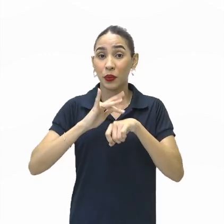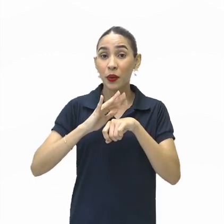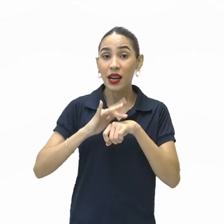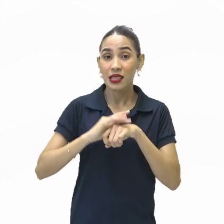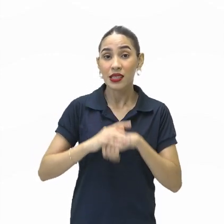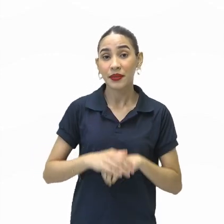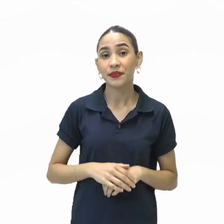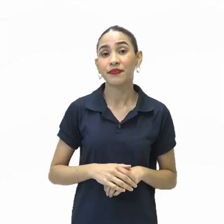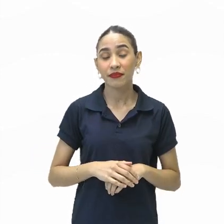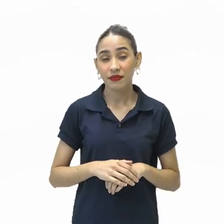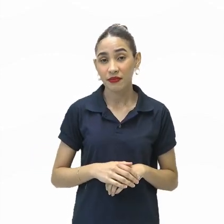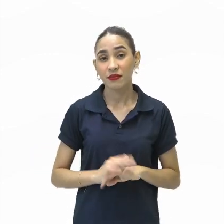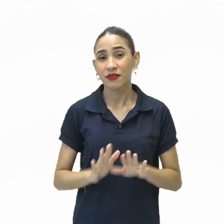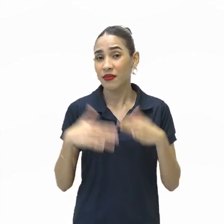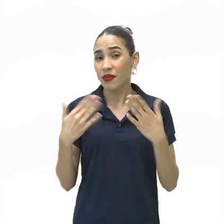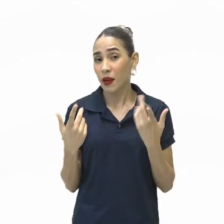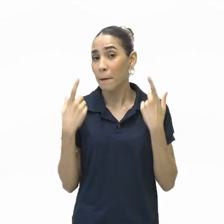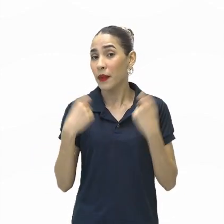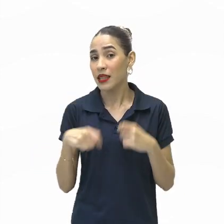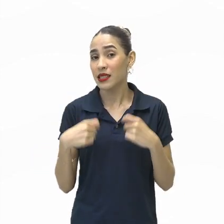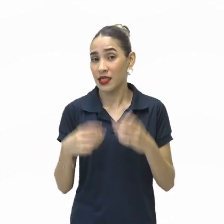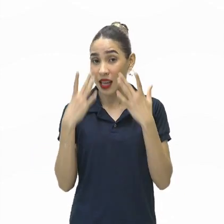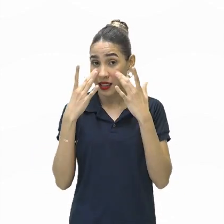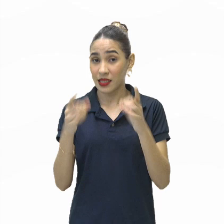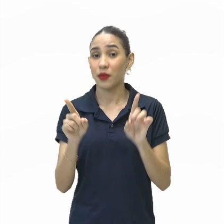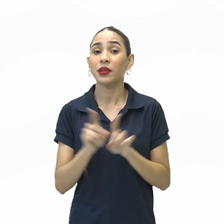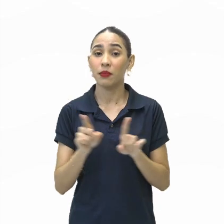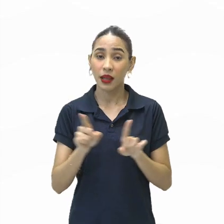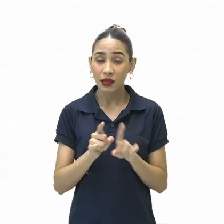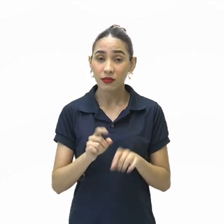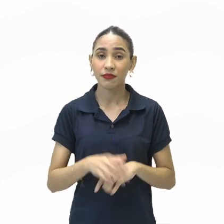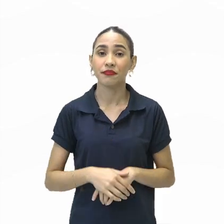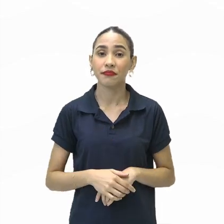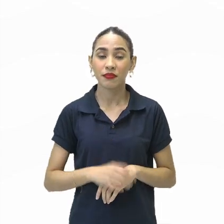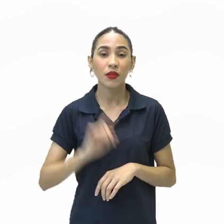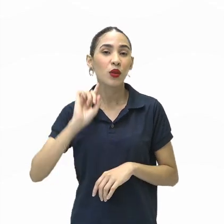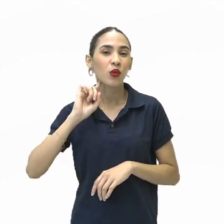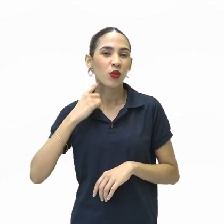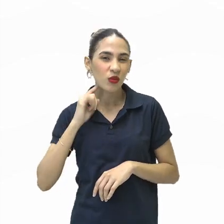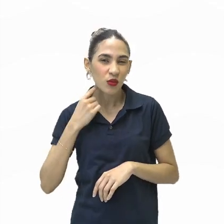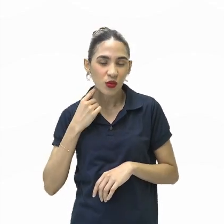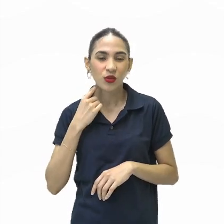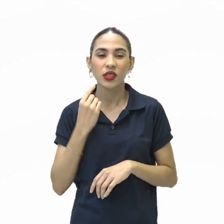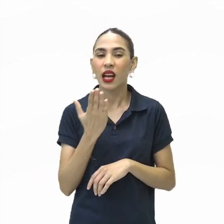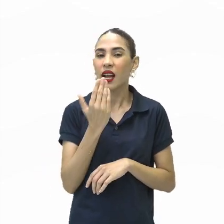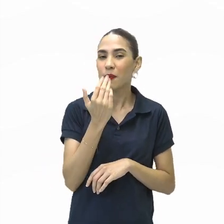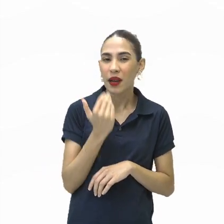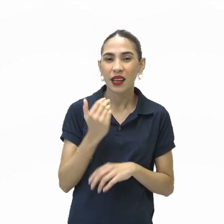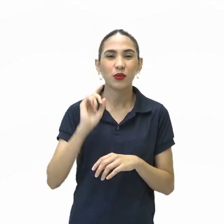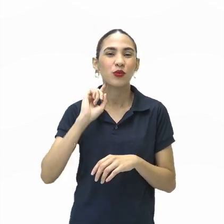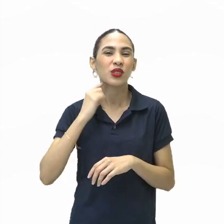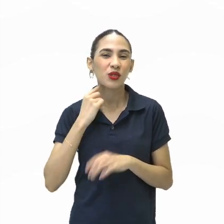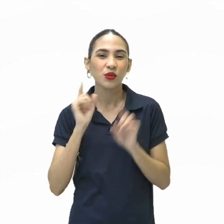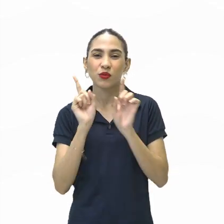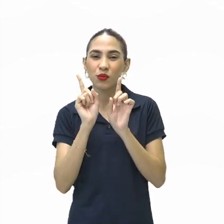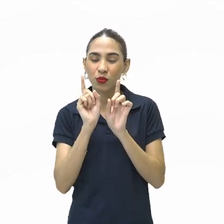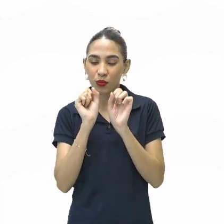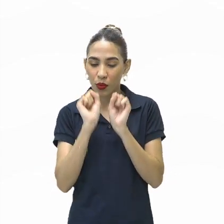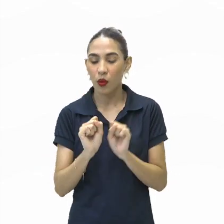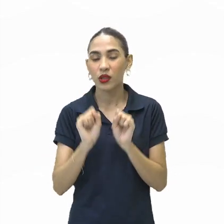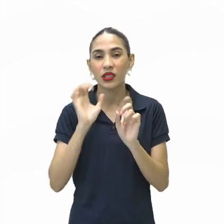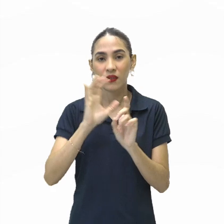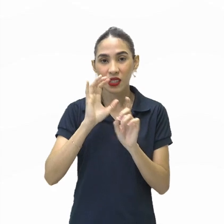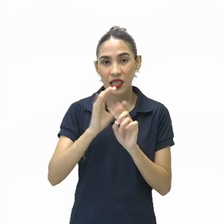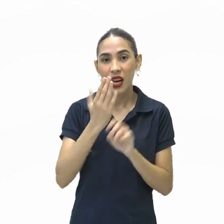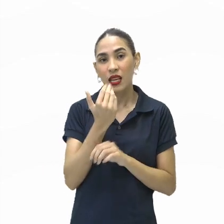doenças, né? E a gente precisa estar atento a isso também. Contaminação de alimentos, o lixo pode contaminar